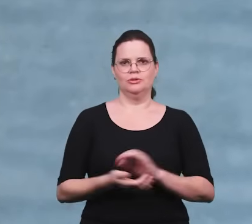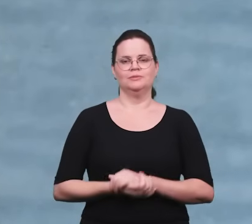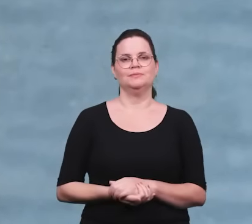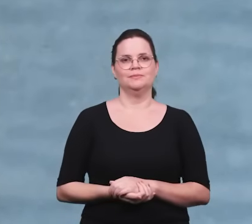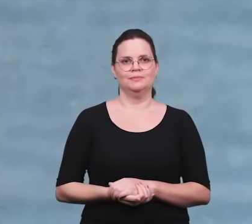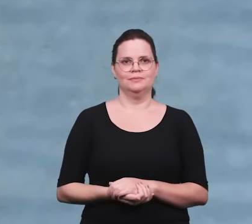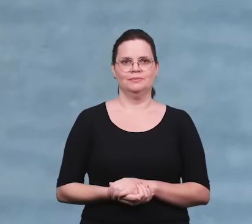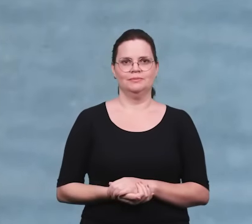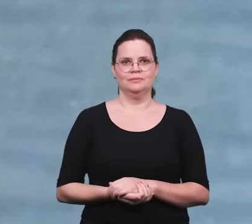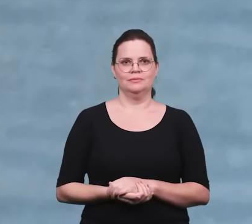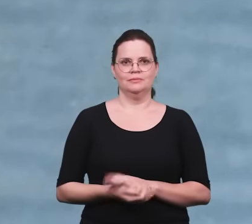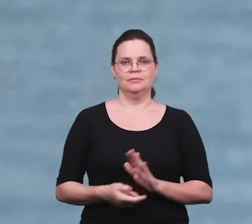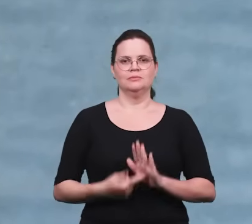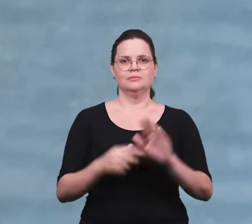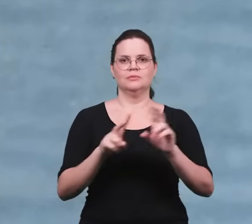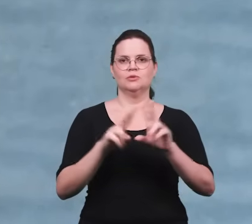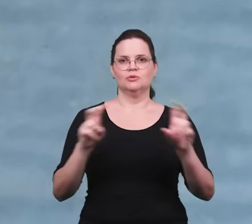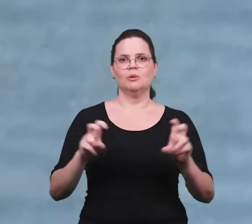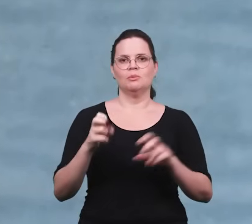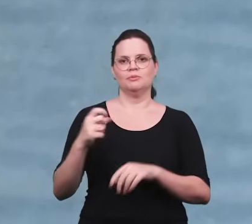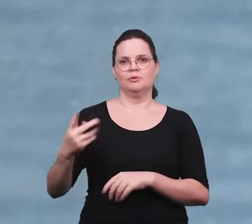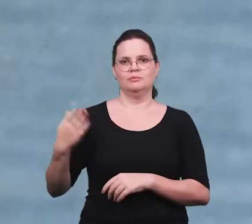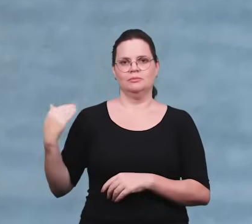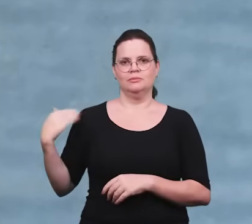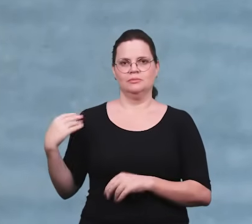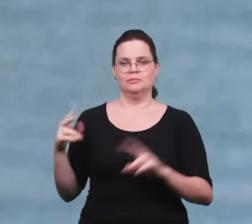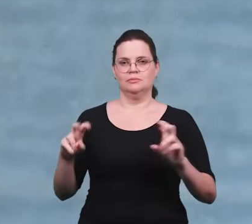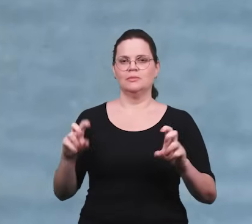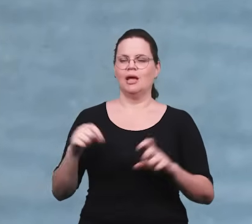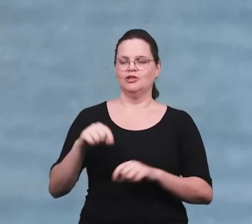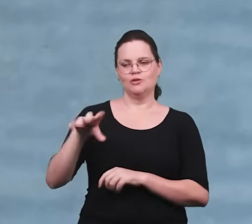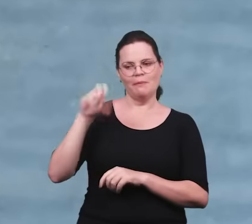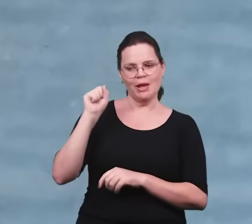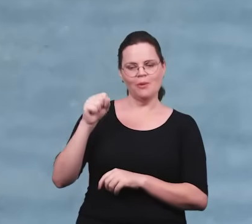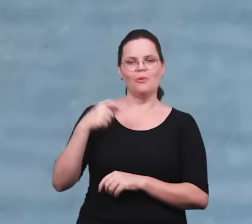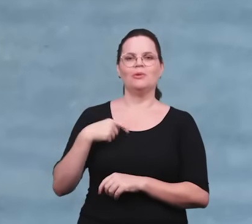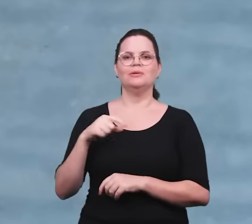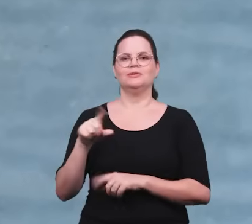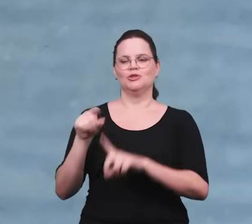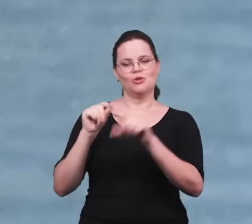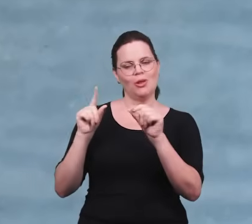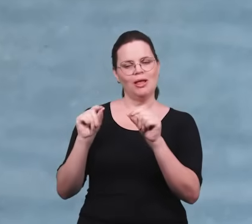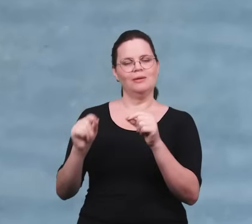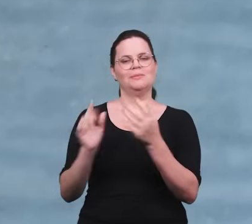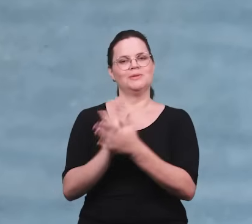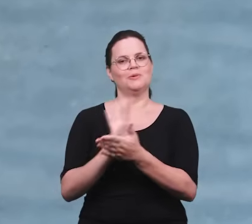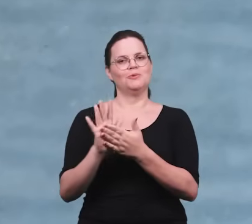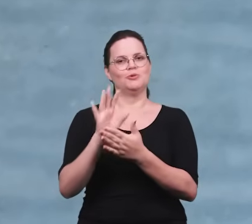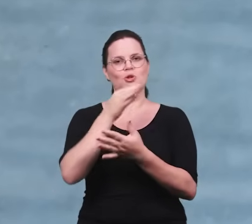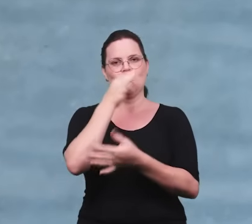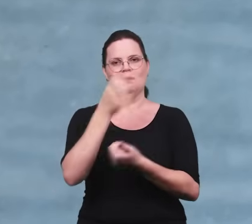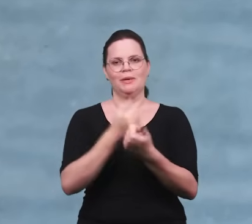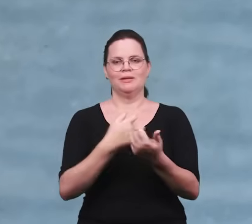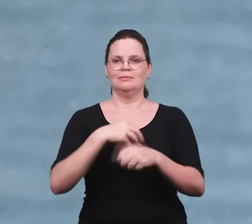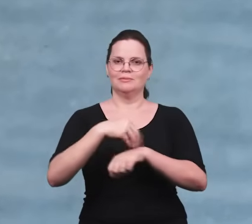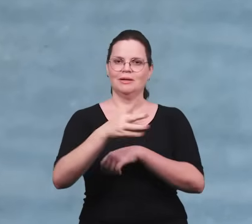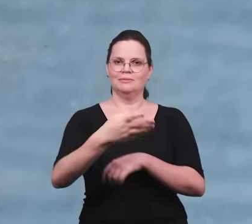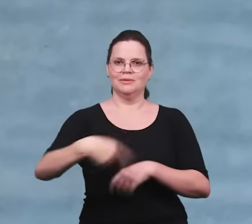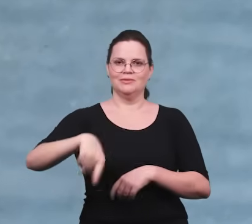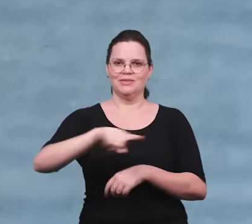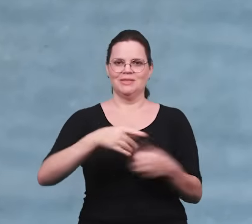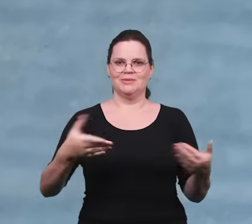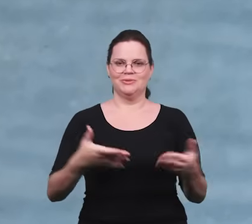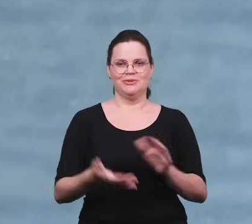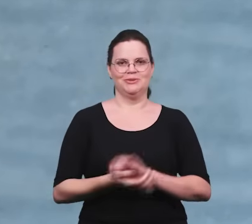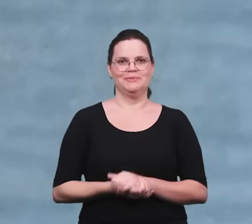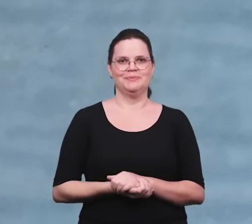como jovens. Ela comentou num programa anterior, pois lá no comentário a gente pensou esse comentário e trouxe para compartilhar com todo